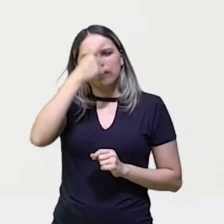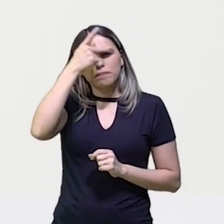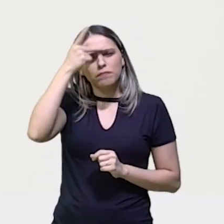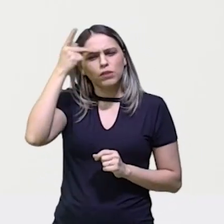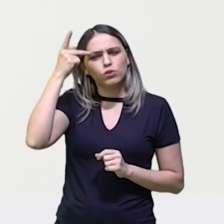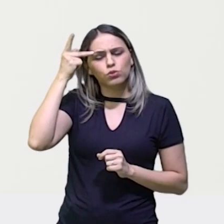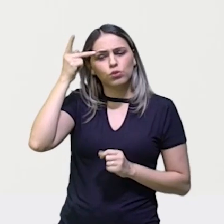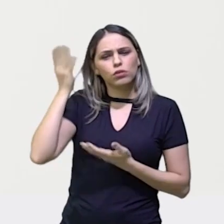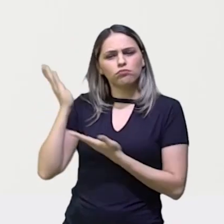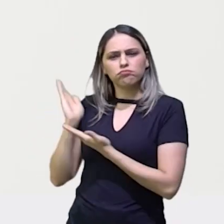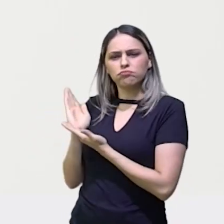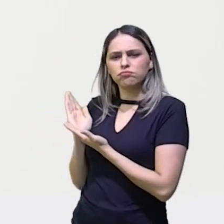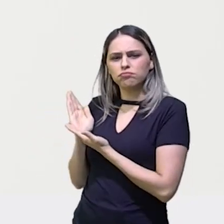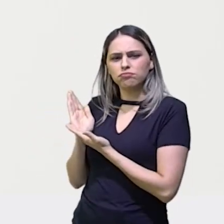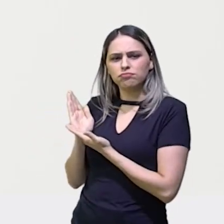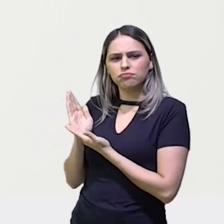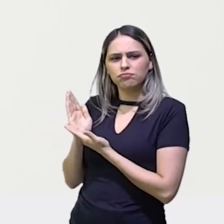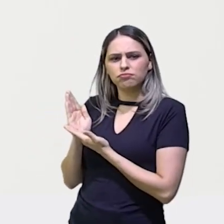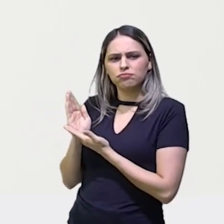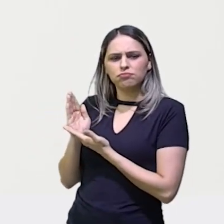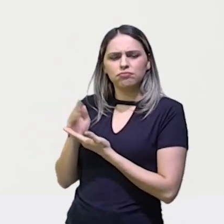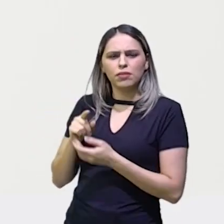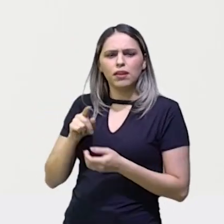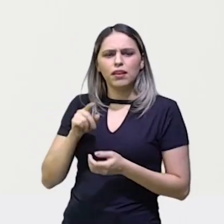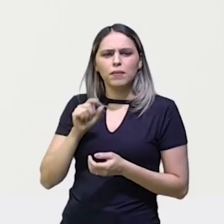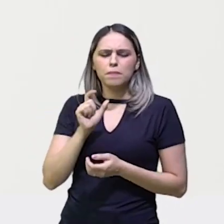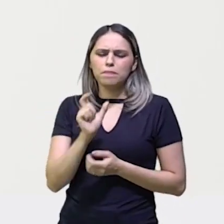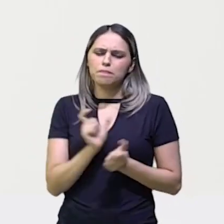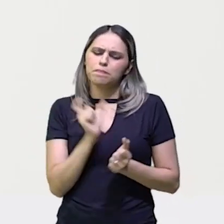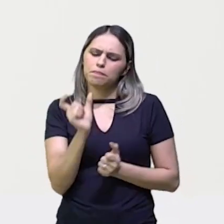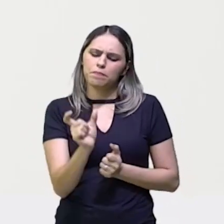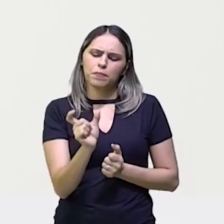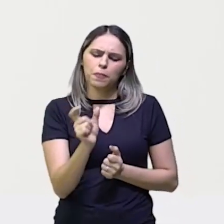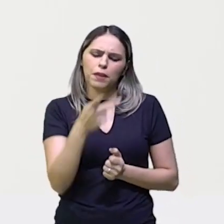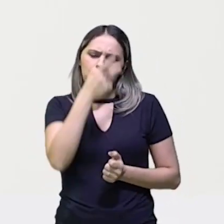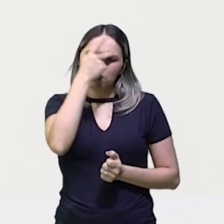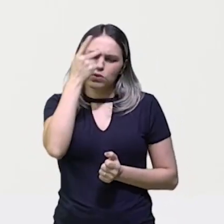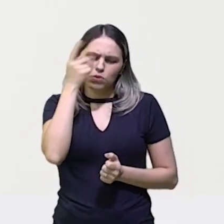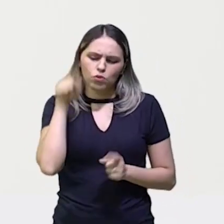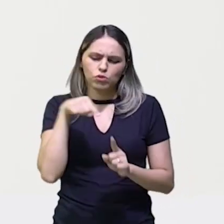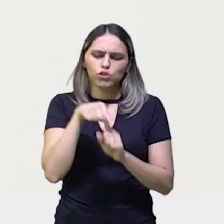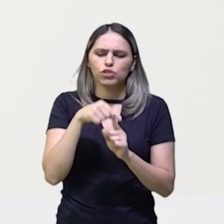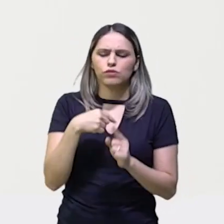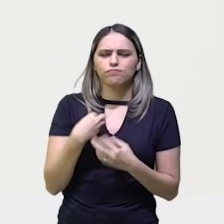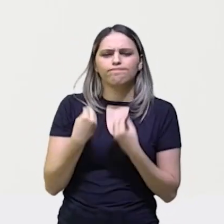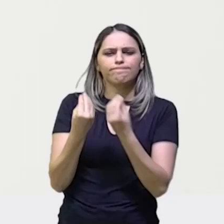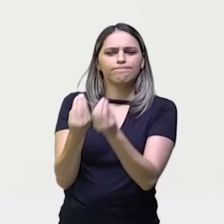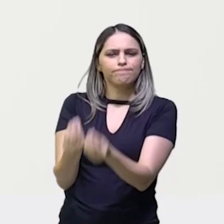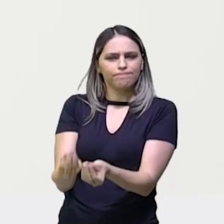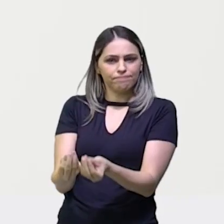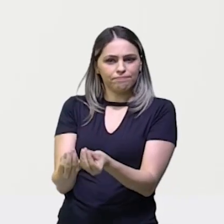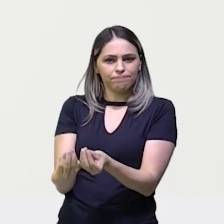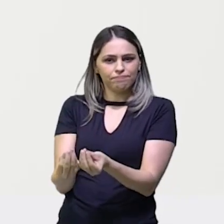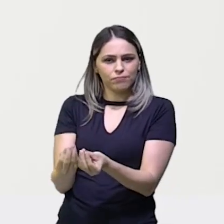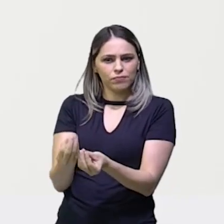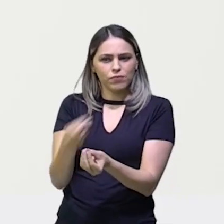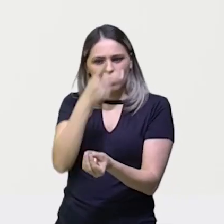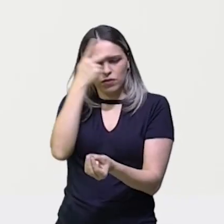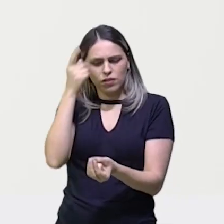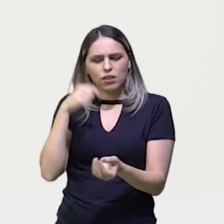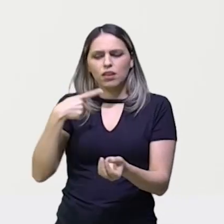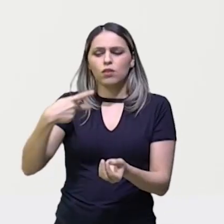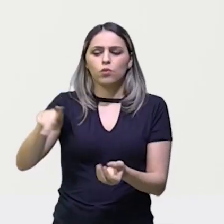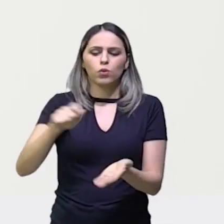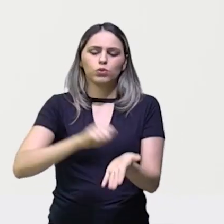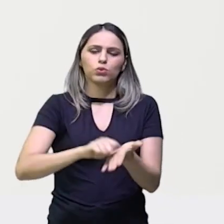professora? Eu não entendo isso. O destinatário é para quem você escreveu, certo?